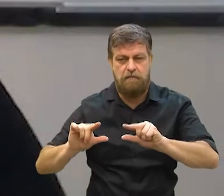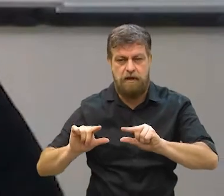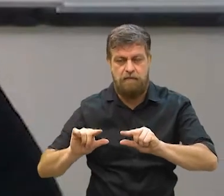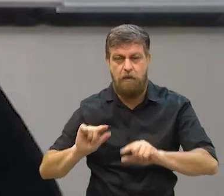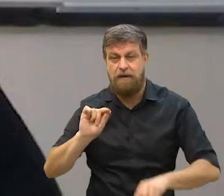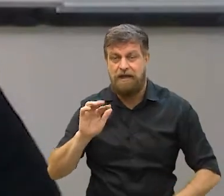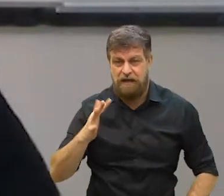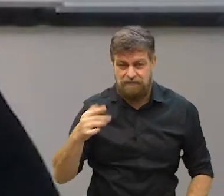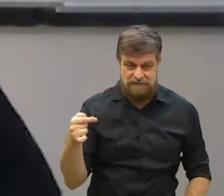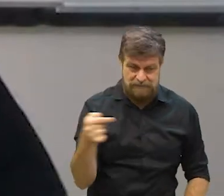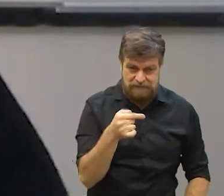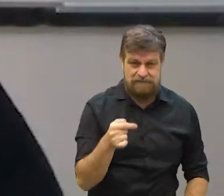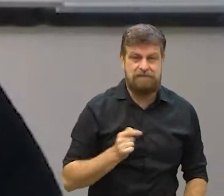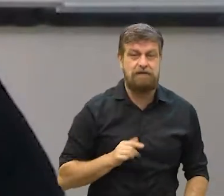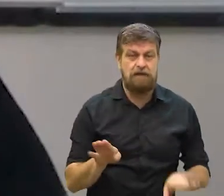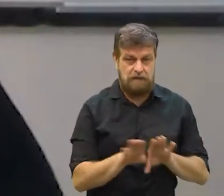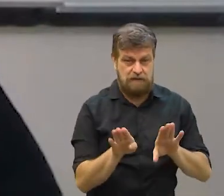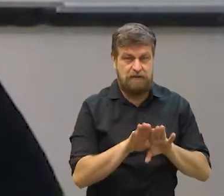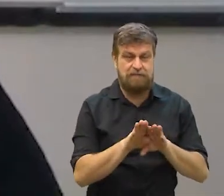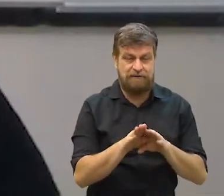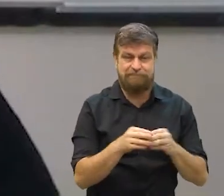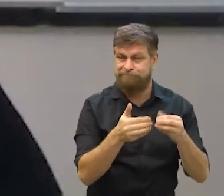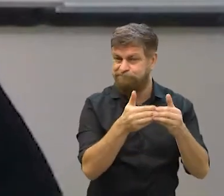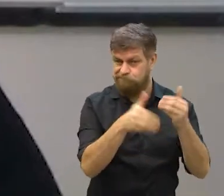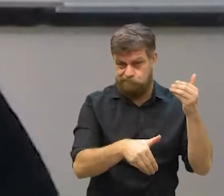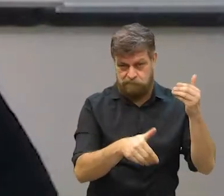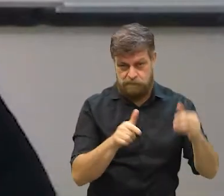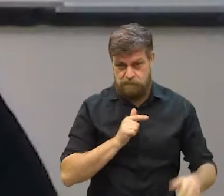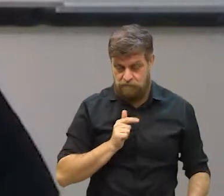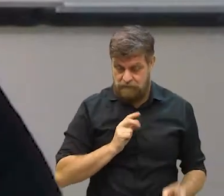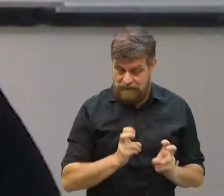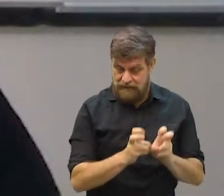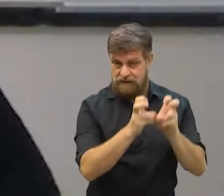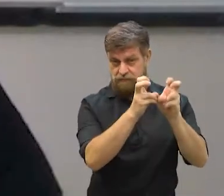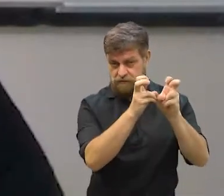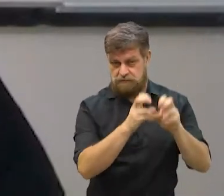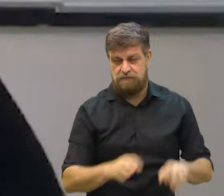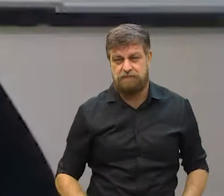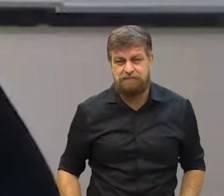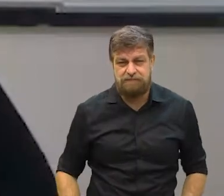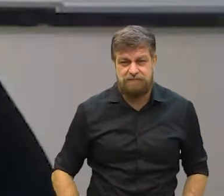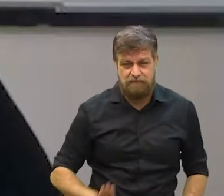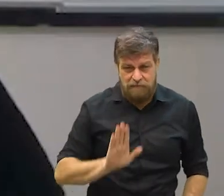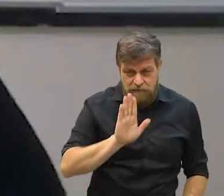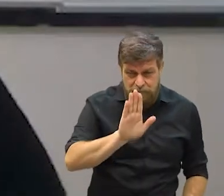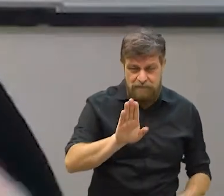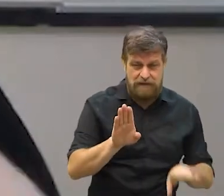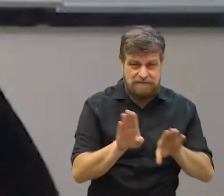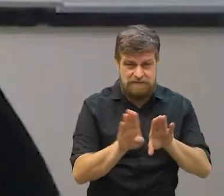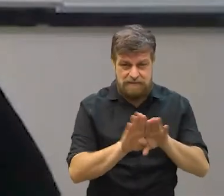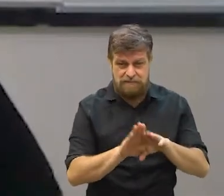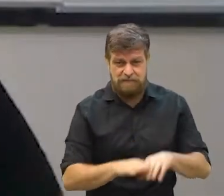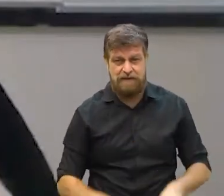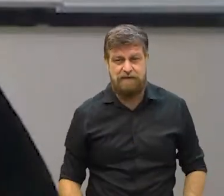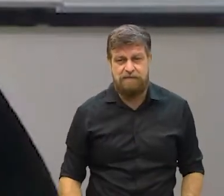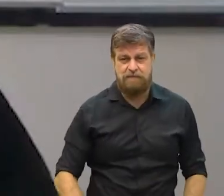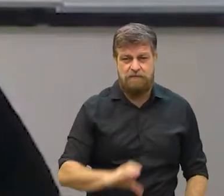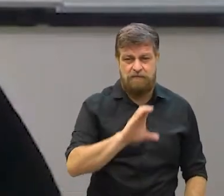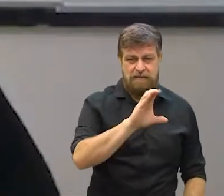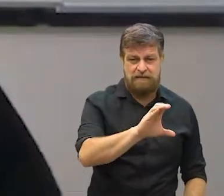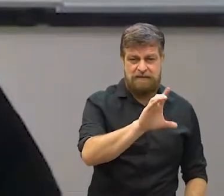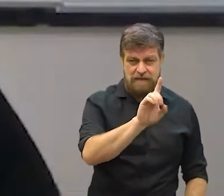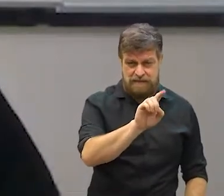e às vezes até comprometer seriamente a eficácia do tratamento oncológico. Por outro lado, o CBD, ele é